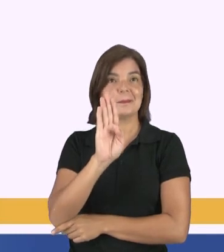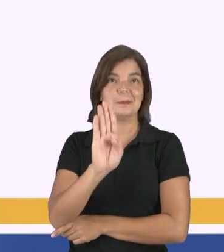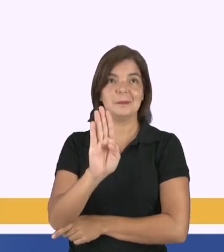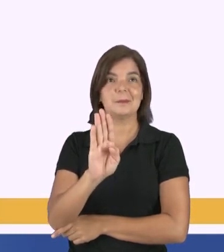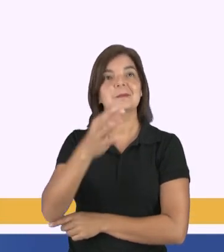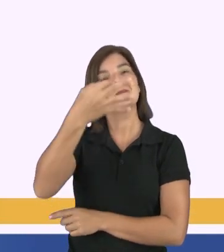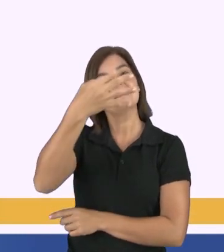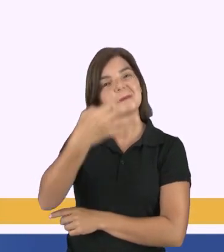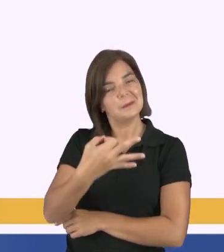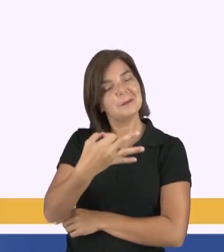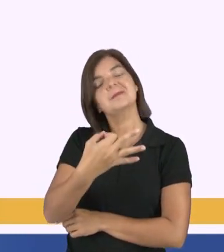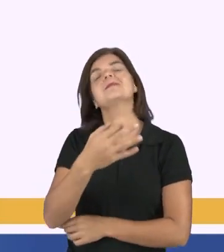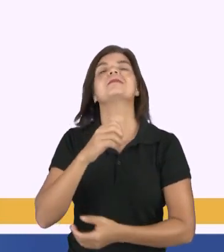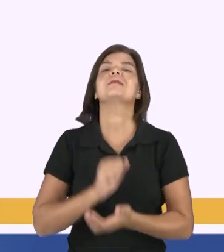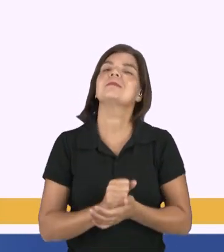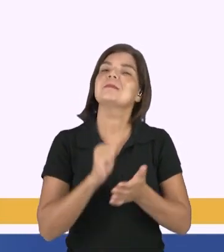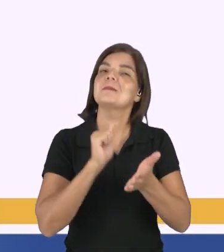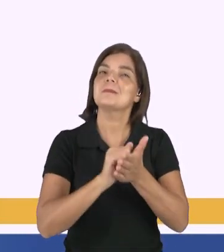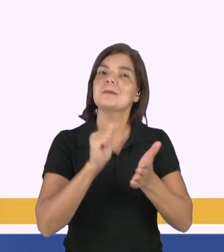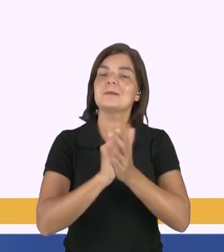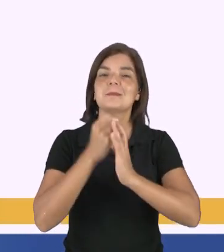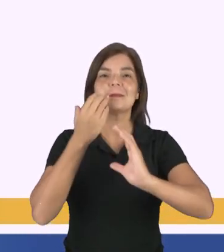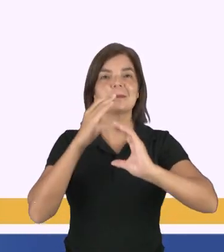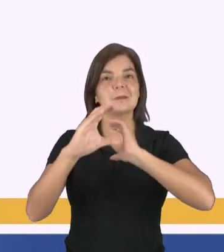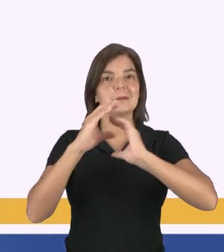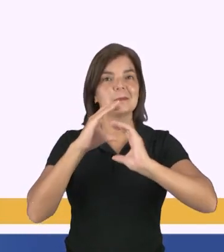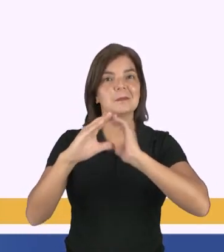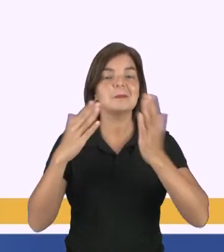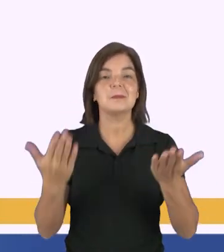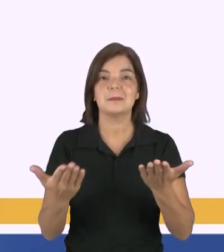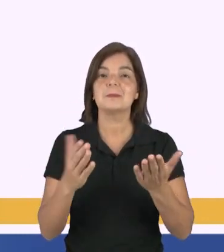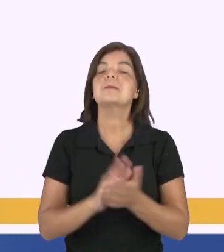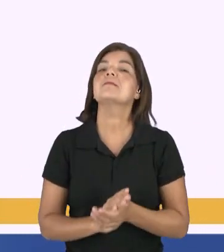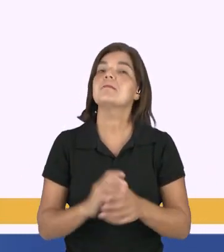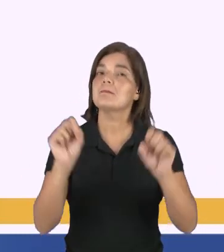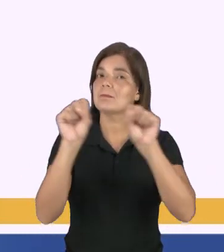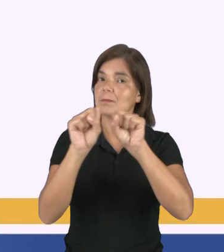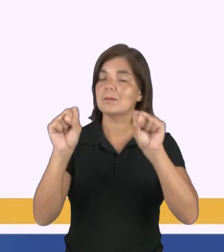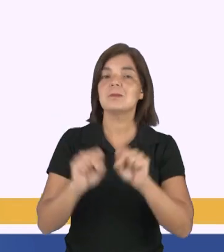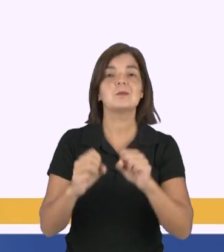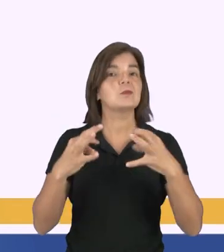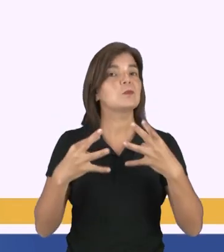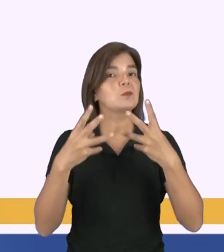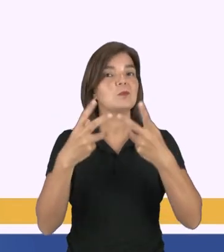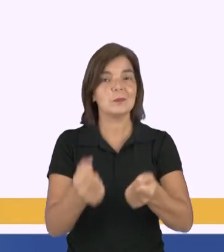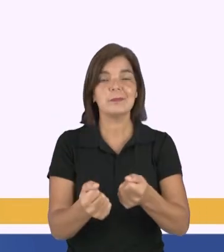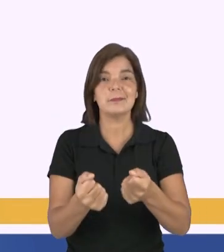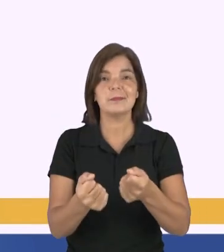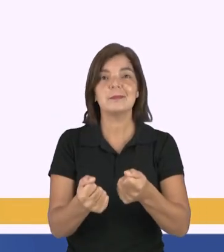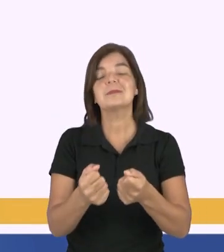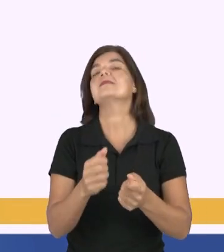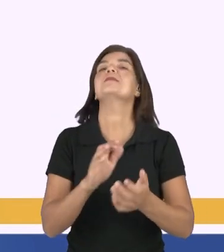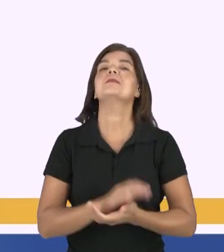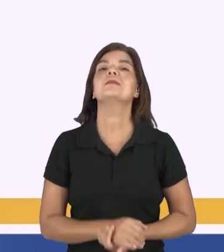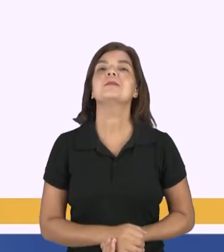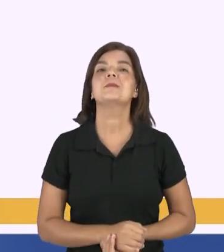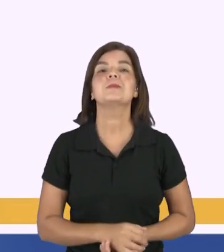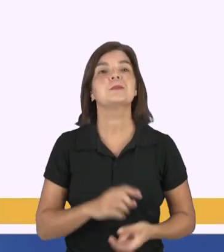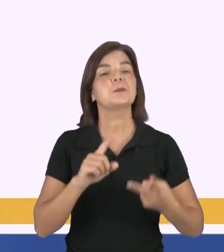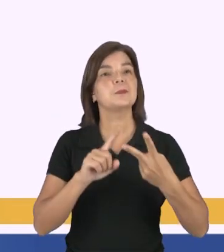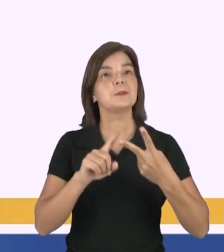Está correto né gente é notação musical que esse sistema com todos esses sinais gráficos